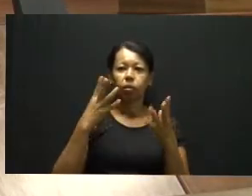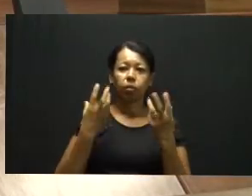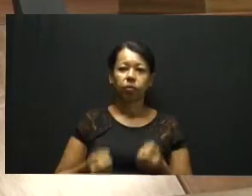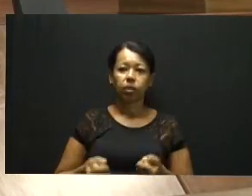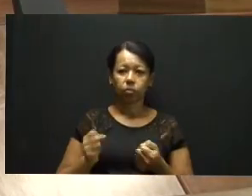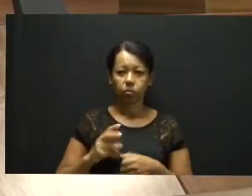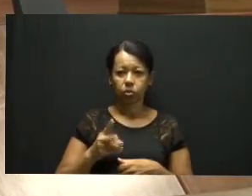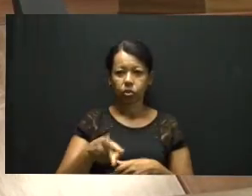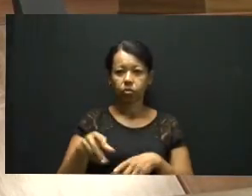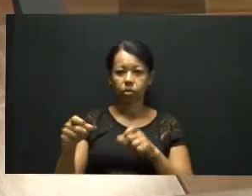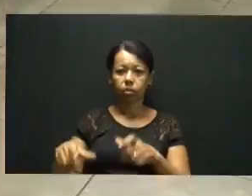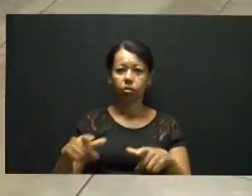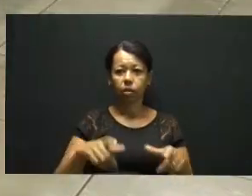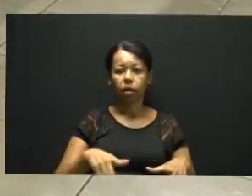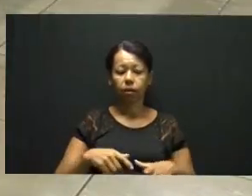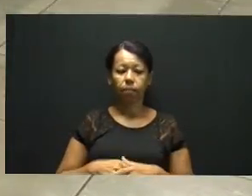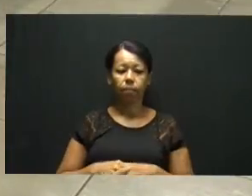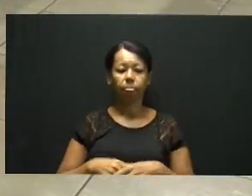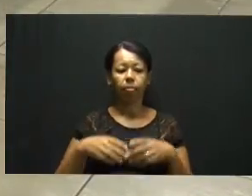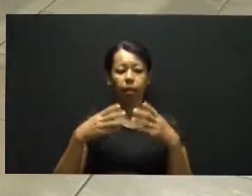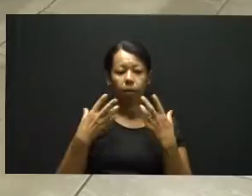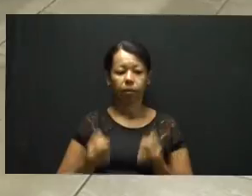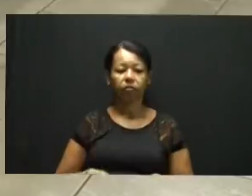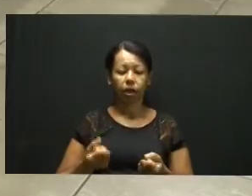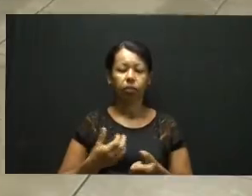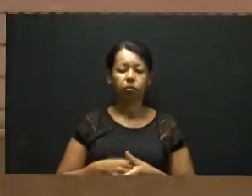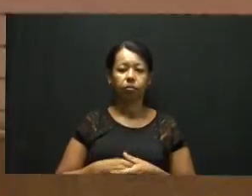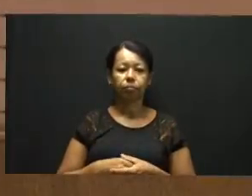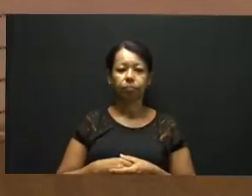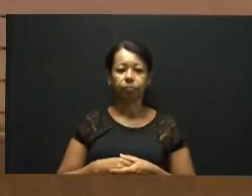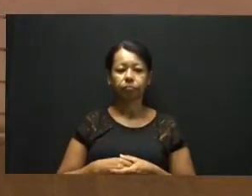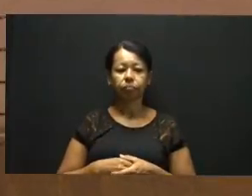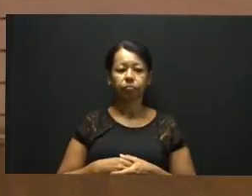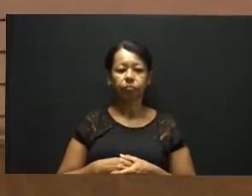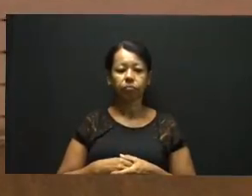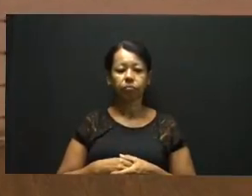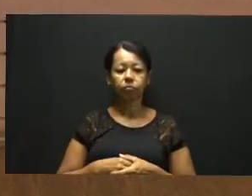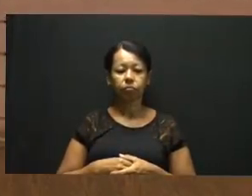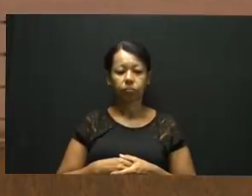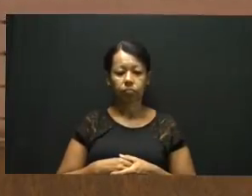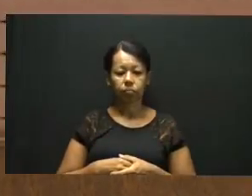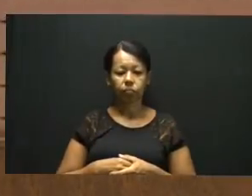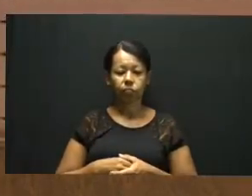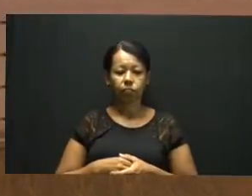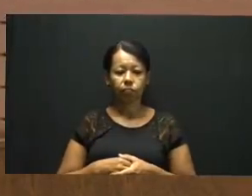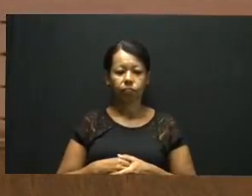pela aprovação permaneçam como se encontram. Aprovado.